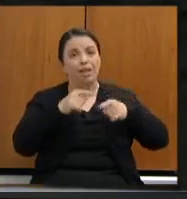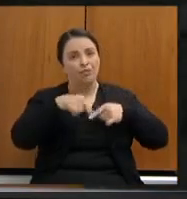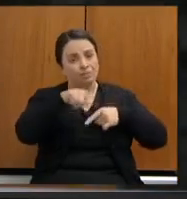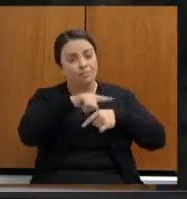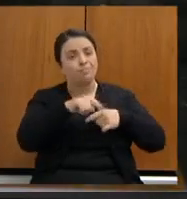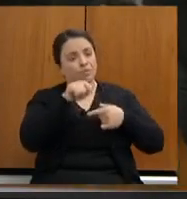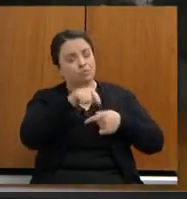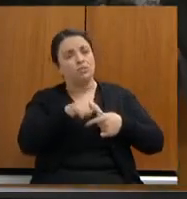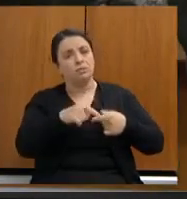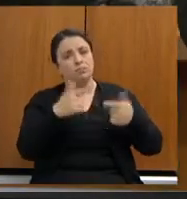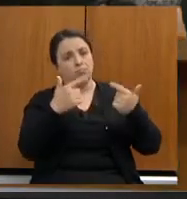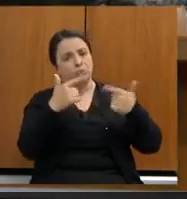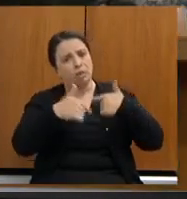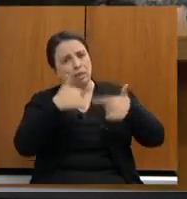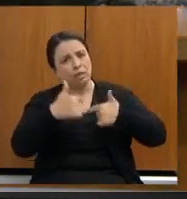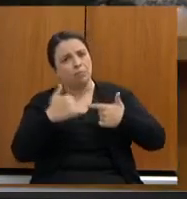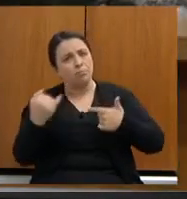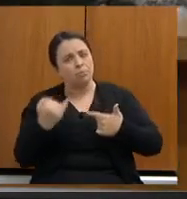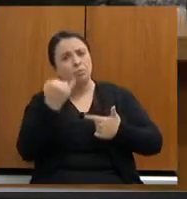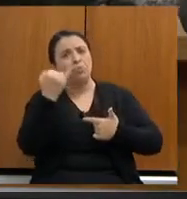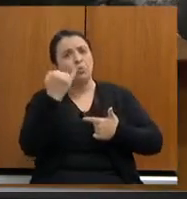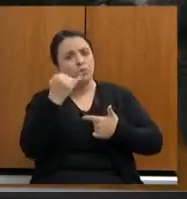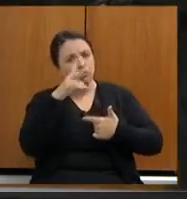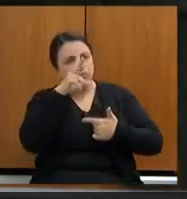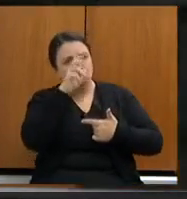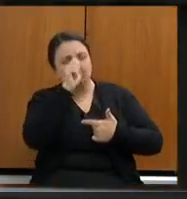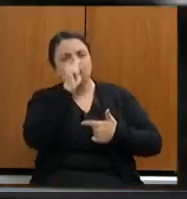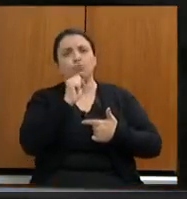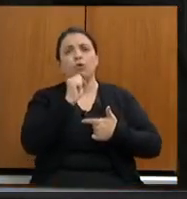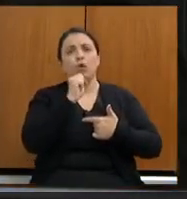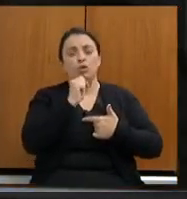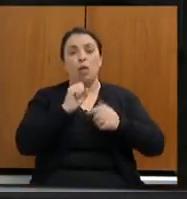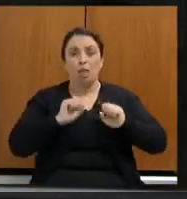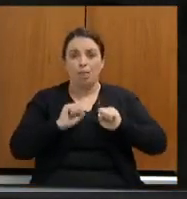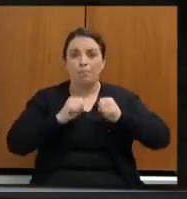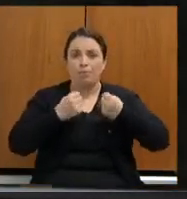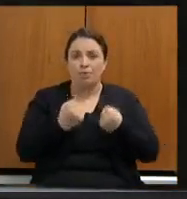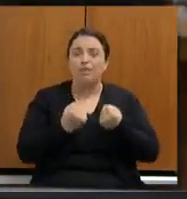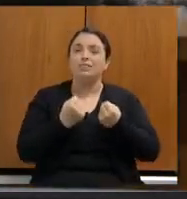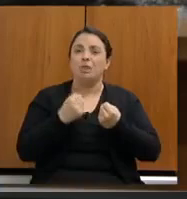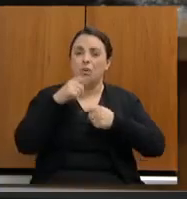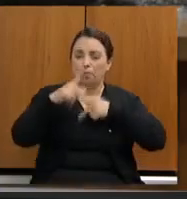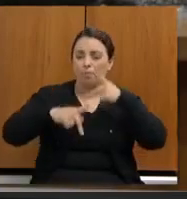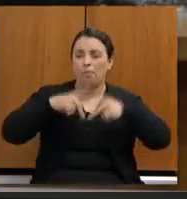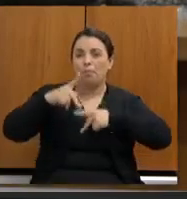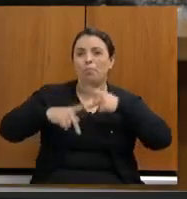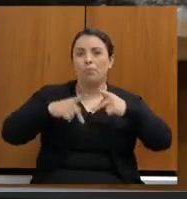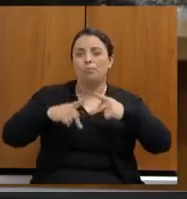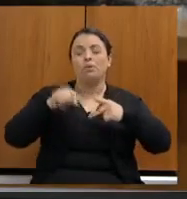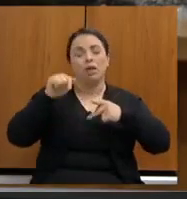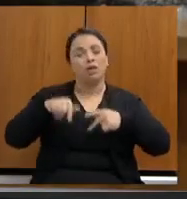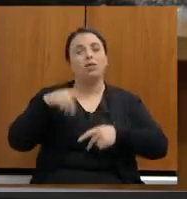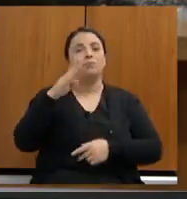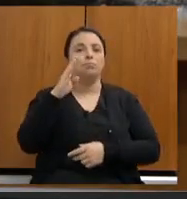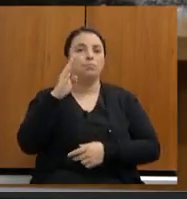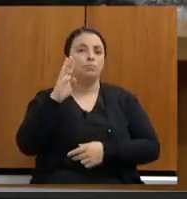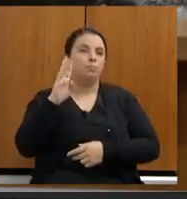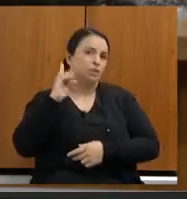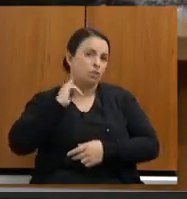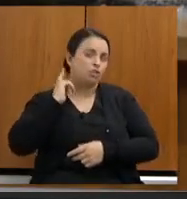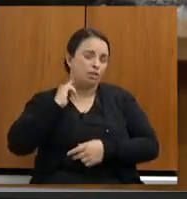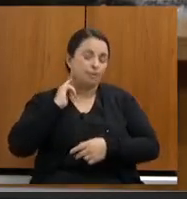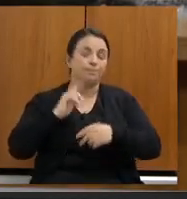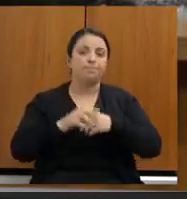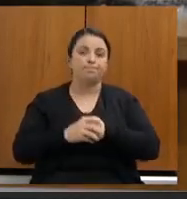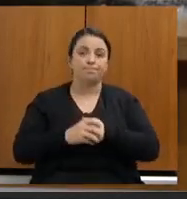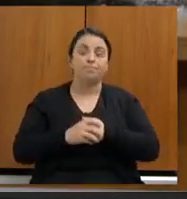feito um trabalho Fundamental e intenso na proteção pública no estado de Minas Gerais que era que